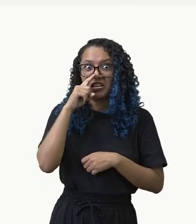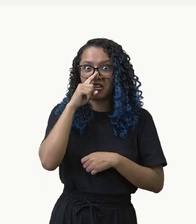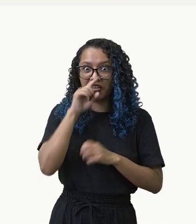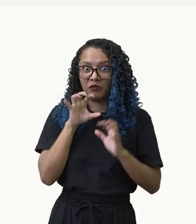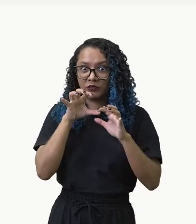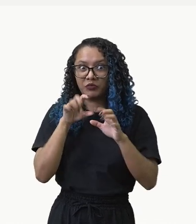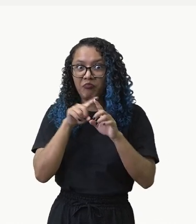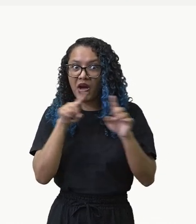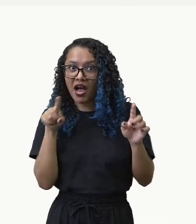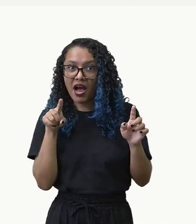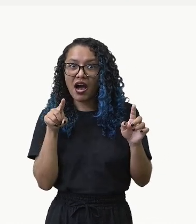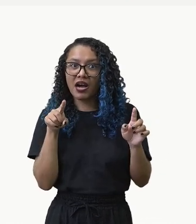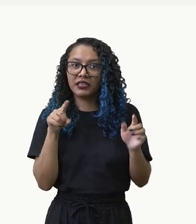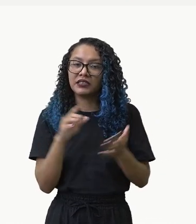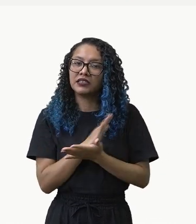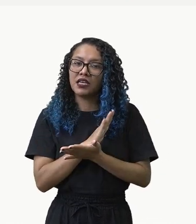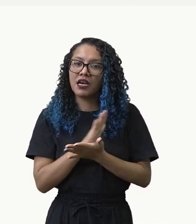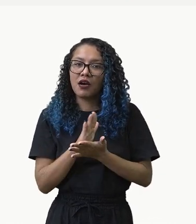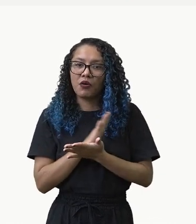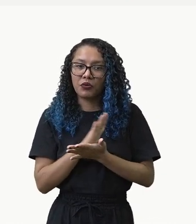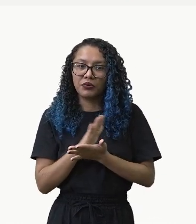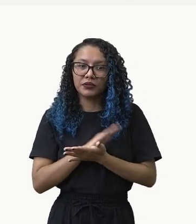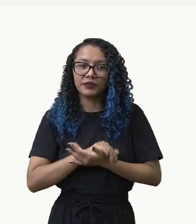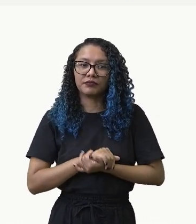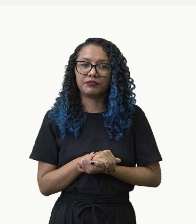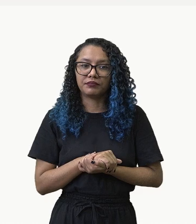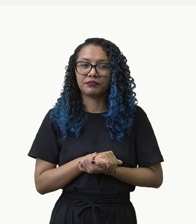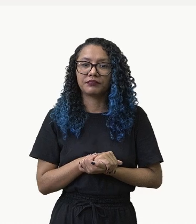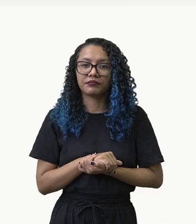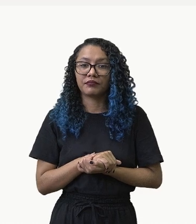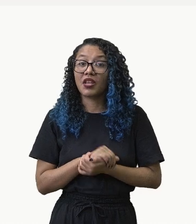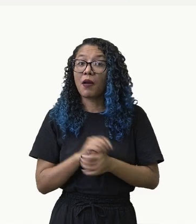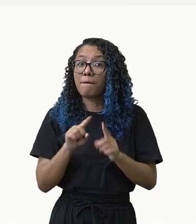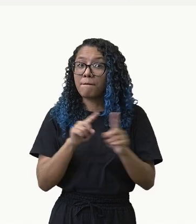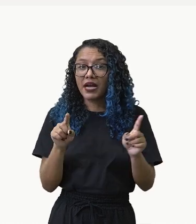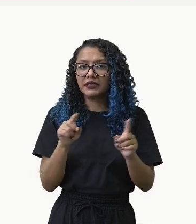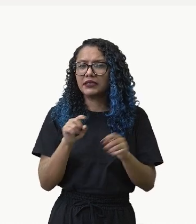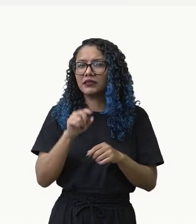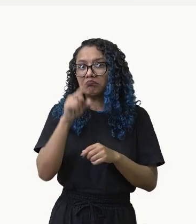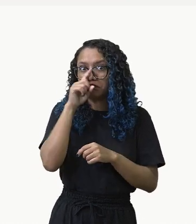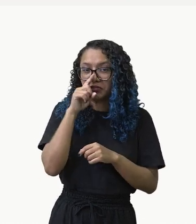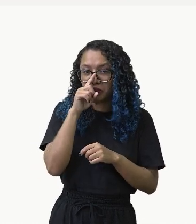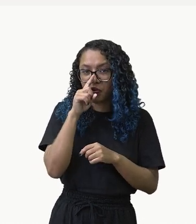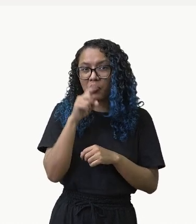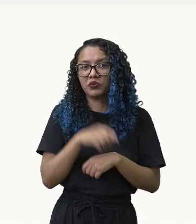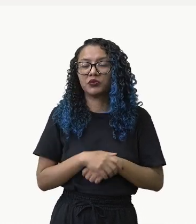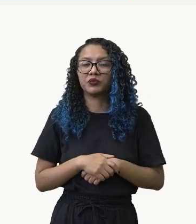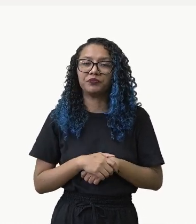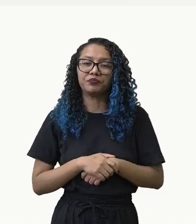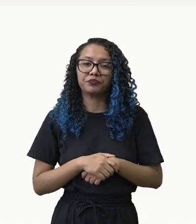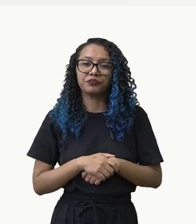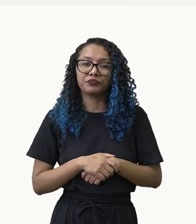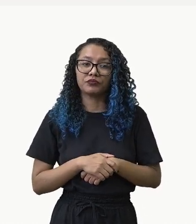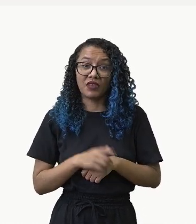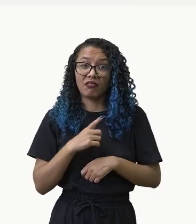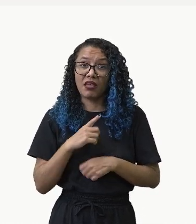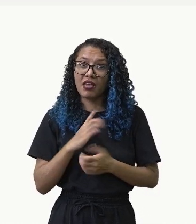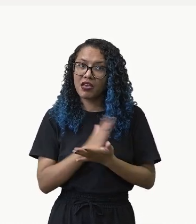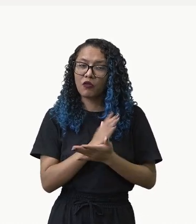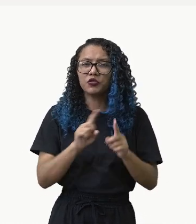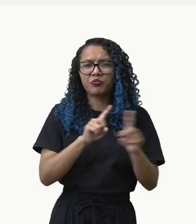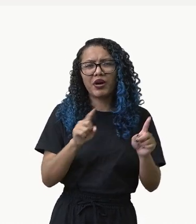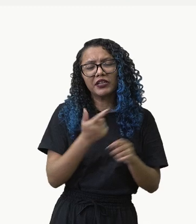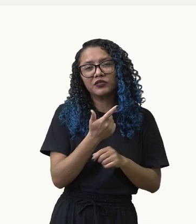e que nós não podemos classificá-los dessa forma forma porque tem tiburones que não são tão